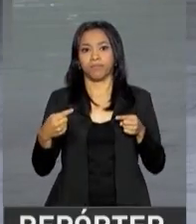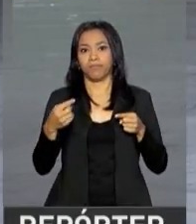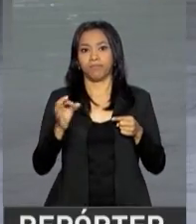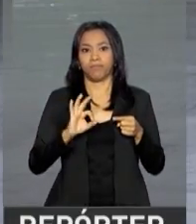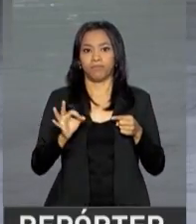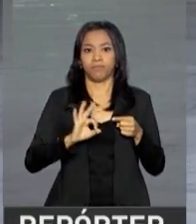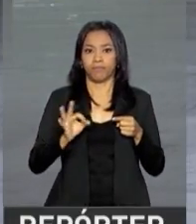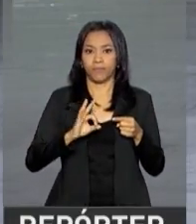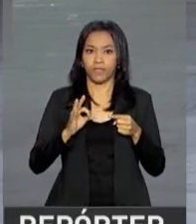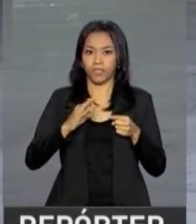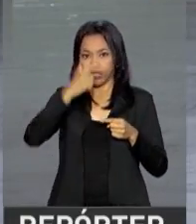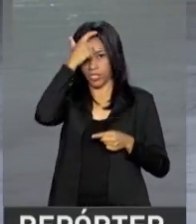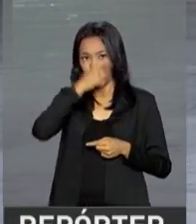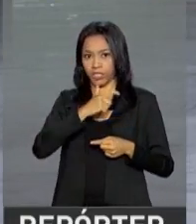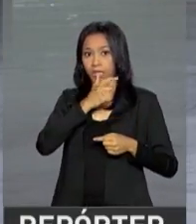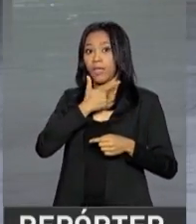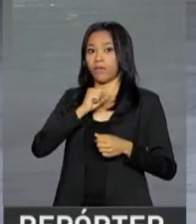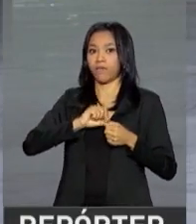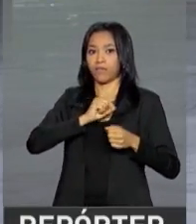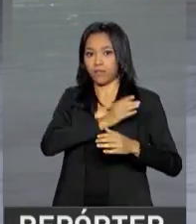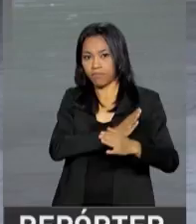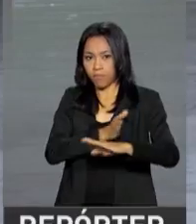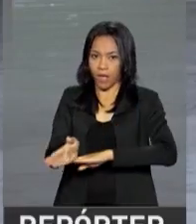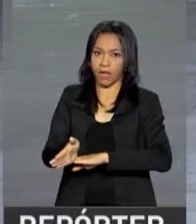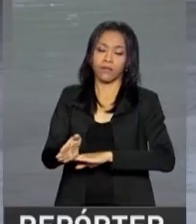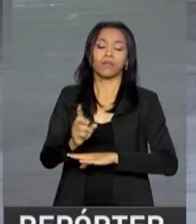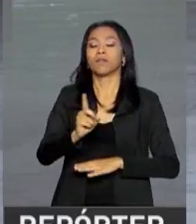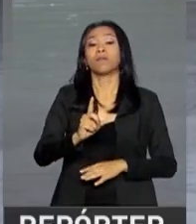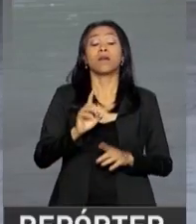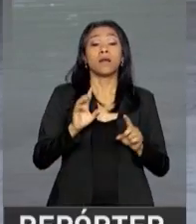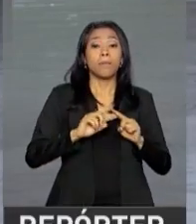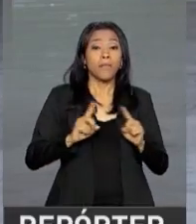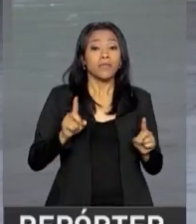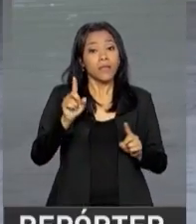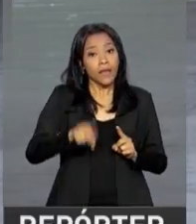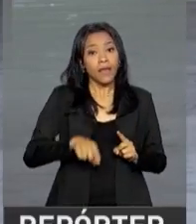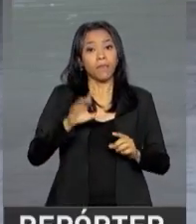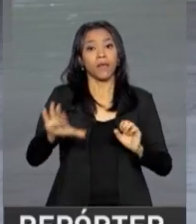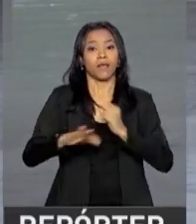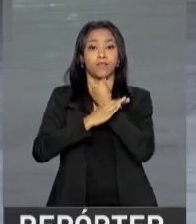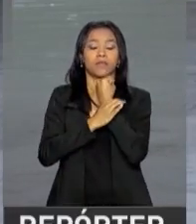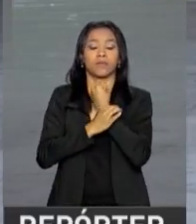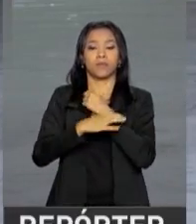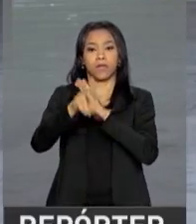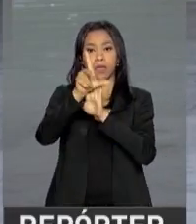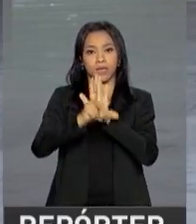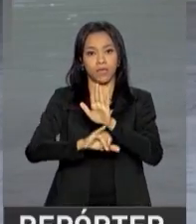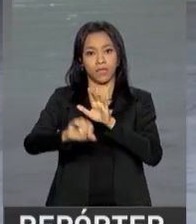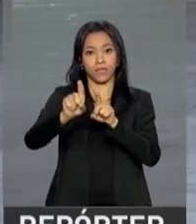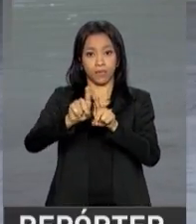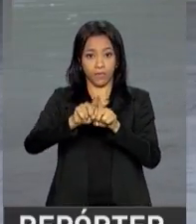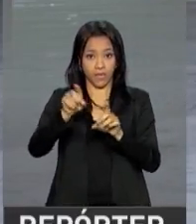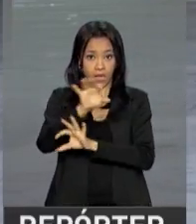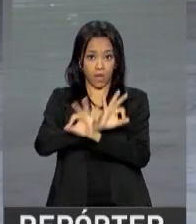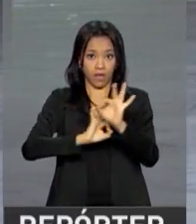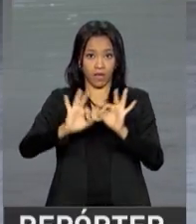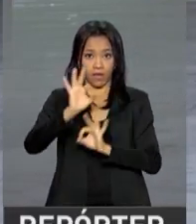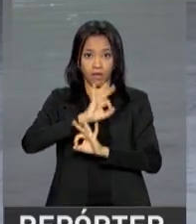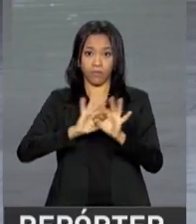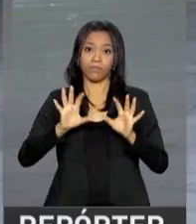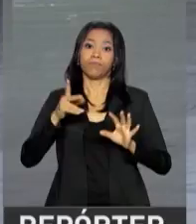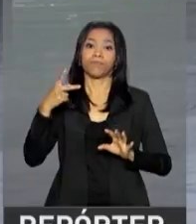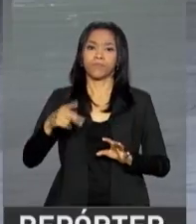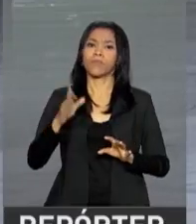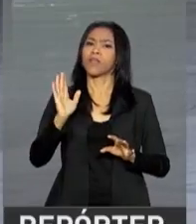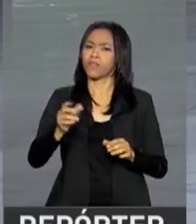do interventor e segue o modelo das ações conhecidas como garantia de lei ordem que já estão sendo postas em prática desde meados